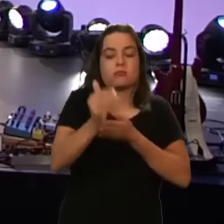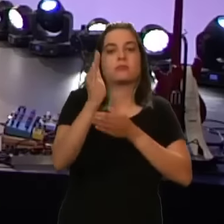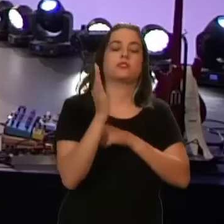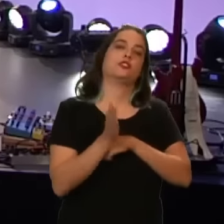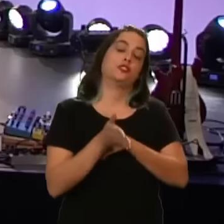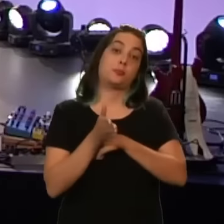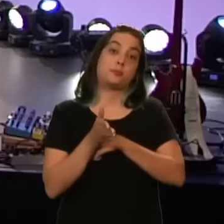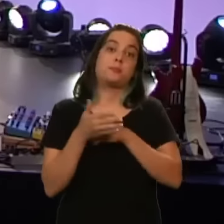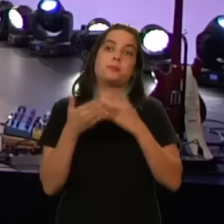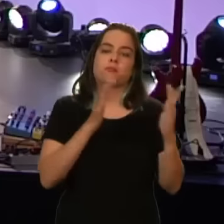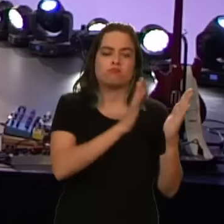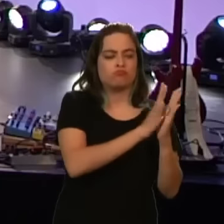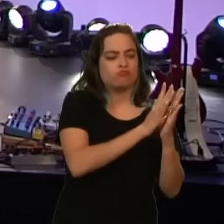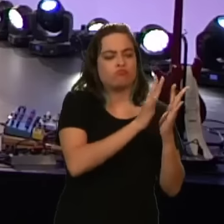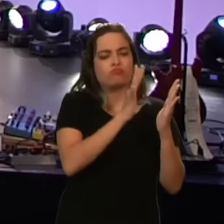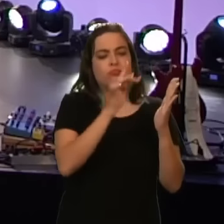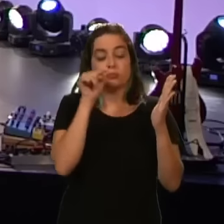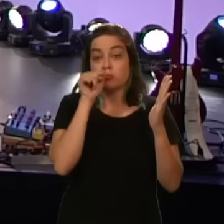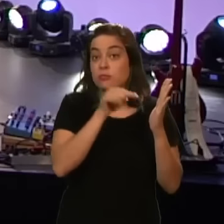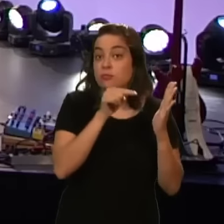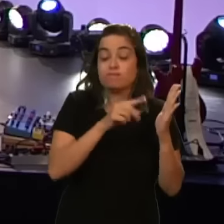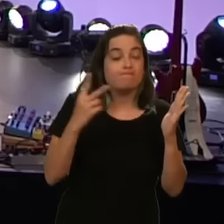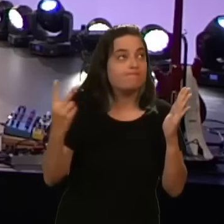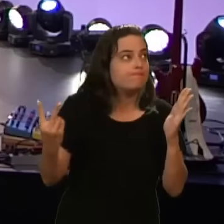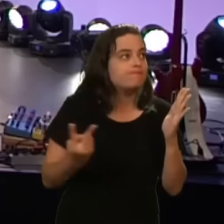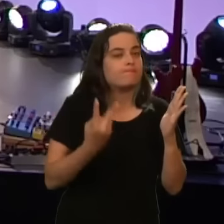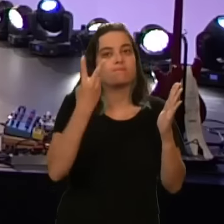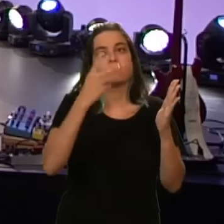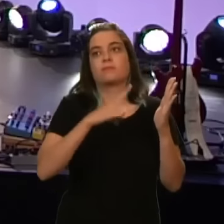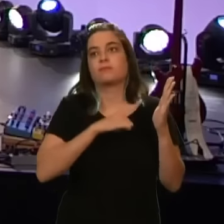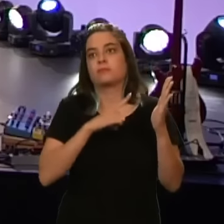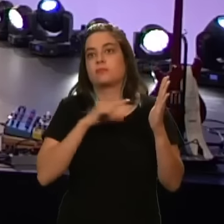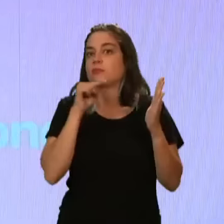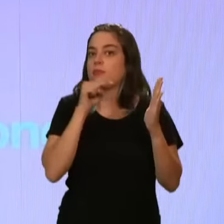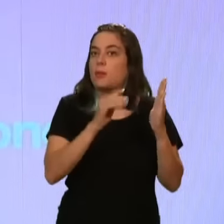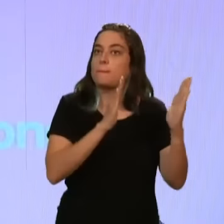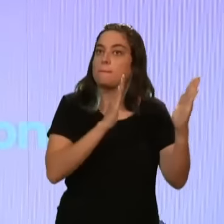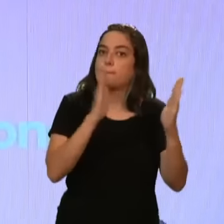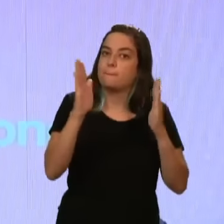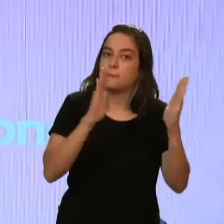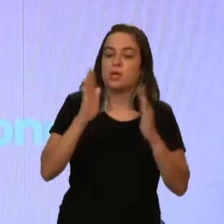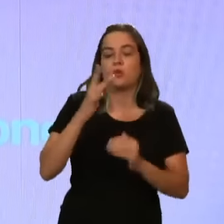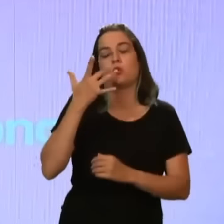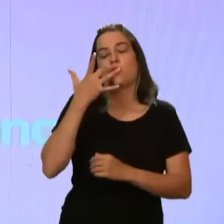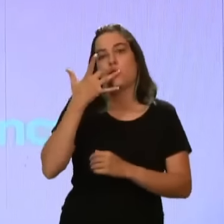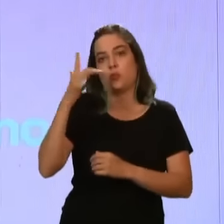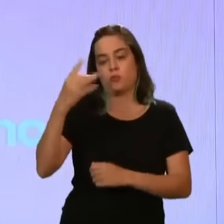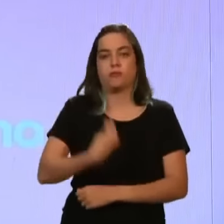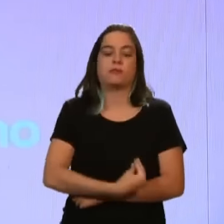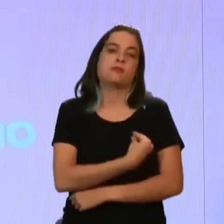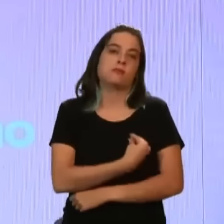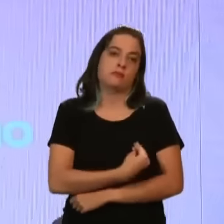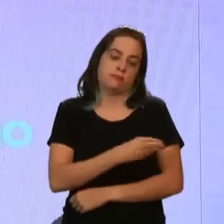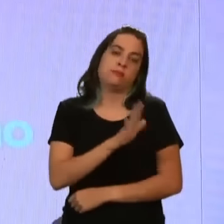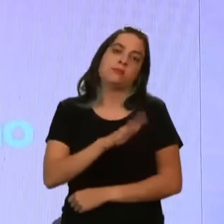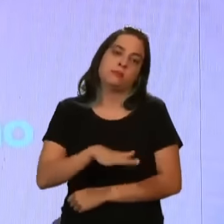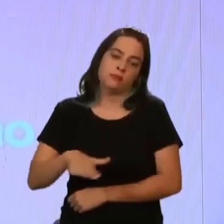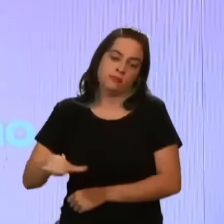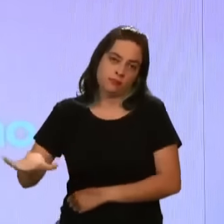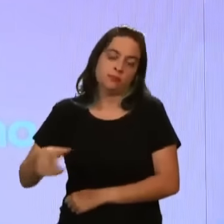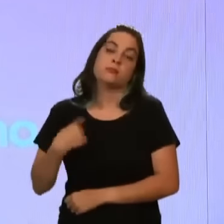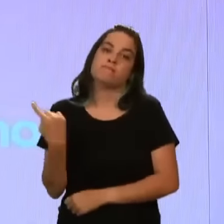E esse intervalo é tão valioso que eles são chamados os períodos de ouro, né? Nas vidas das nossas crianças e